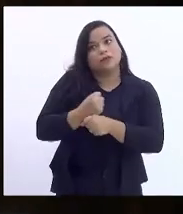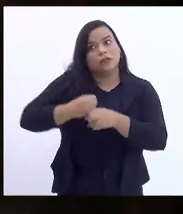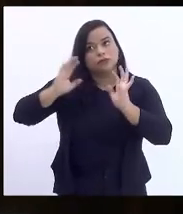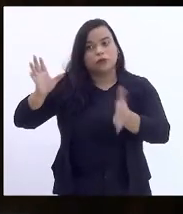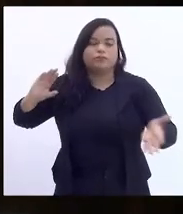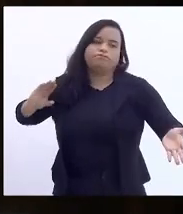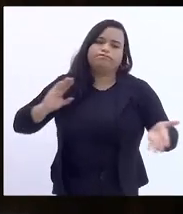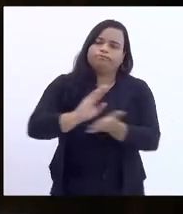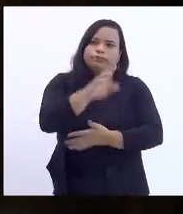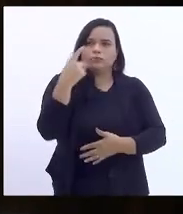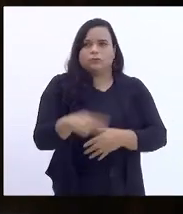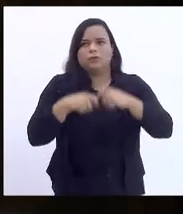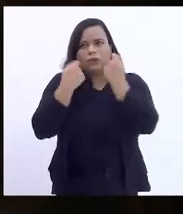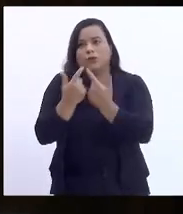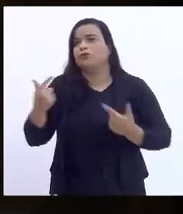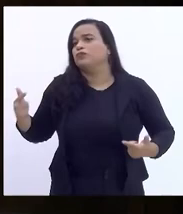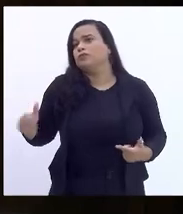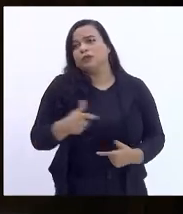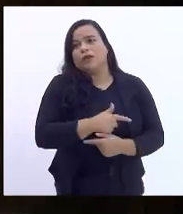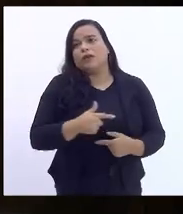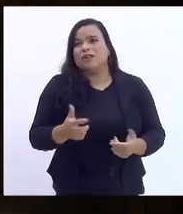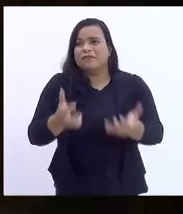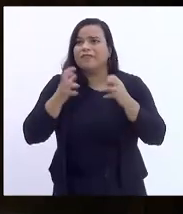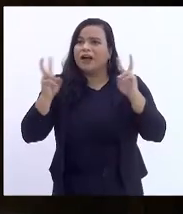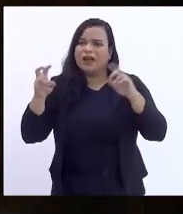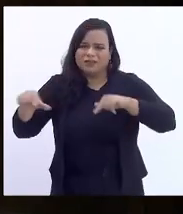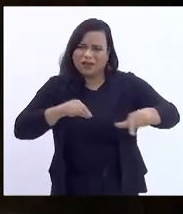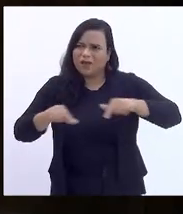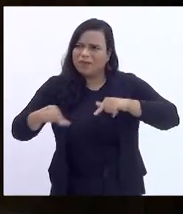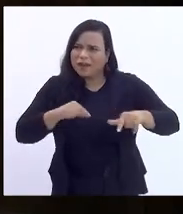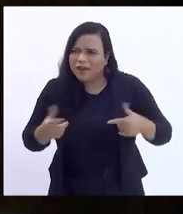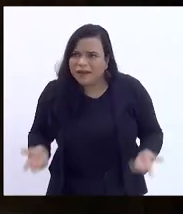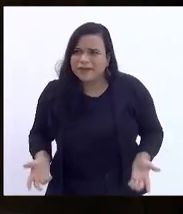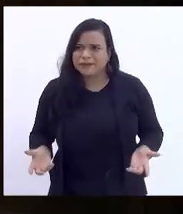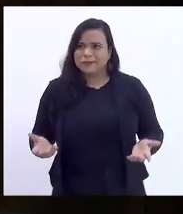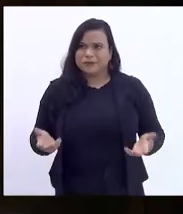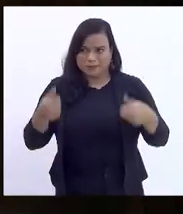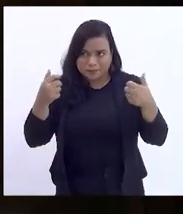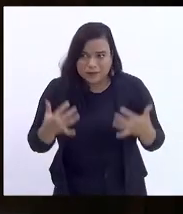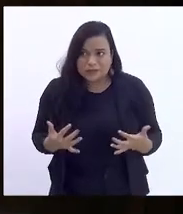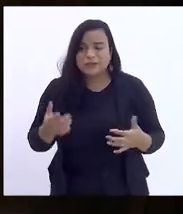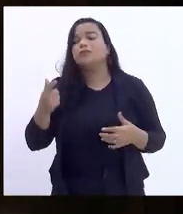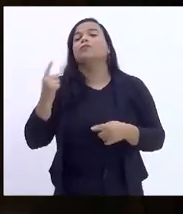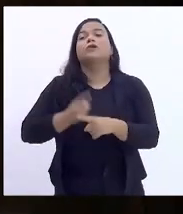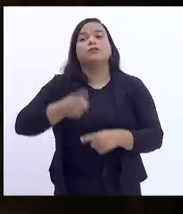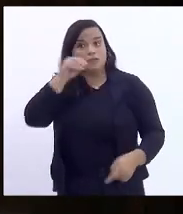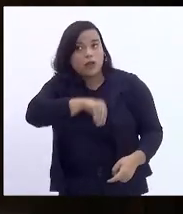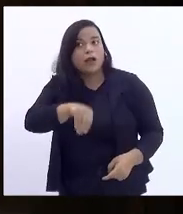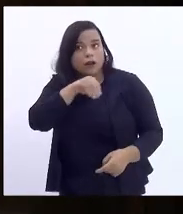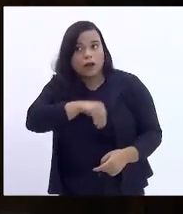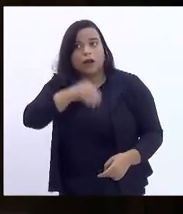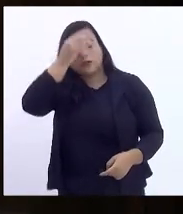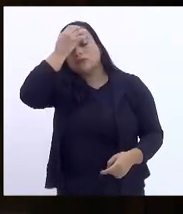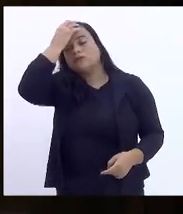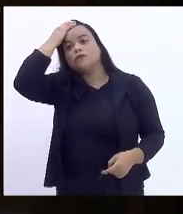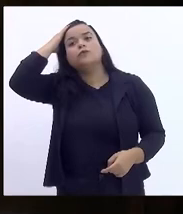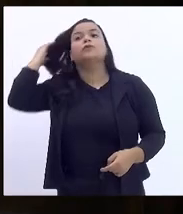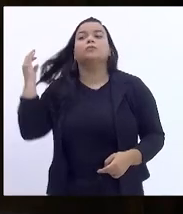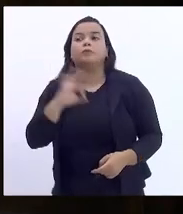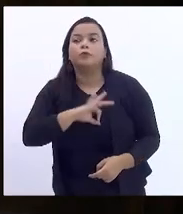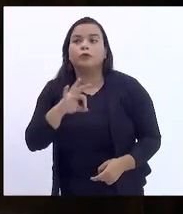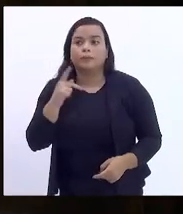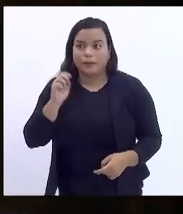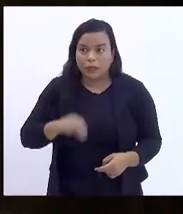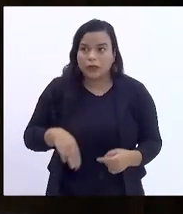emprego e quer falar de quê Porque tem paga um salário dos policiais